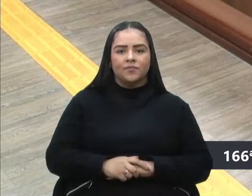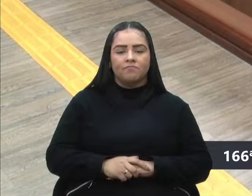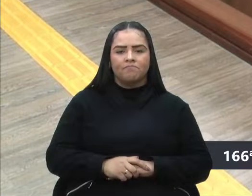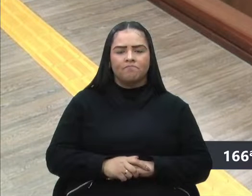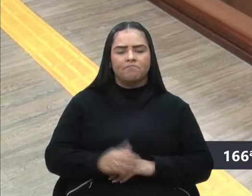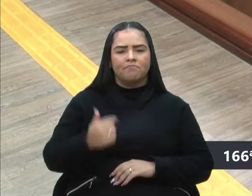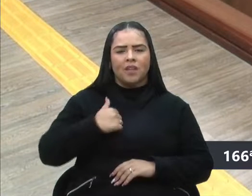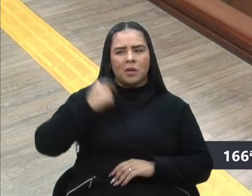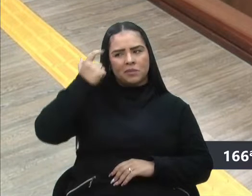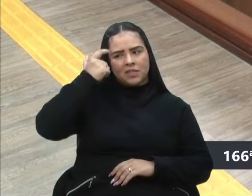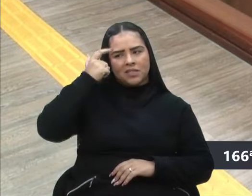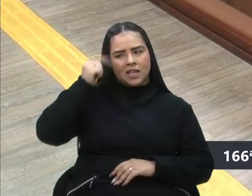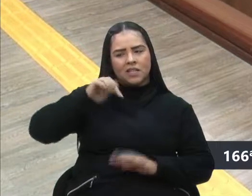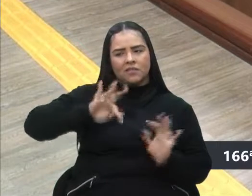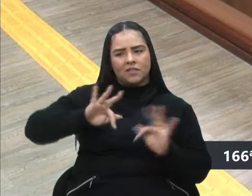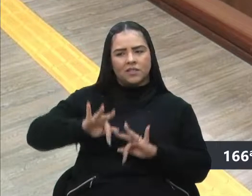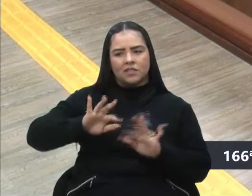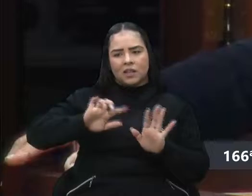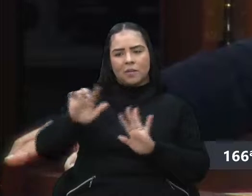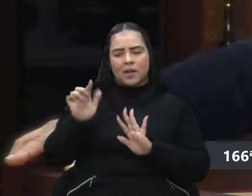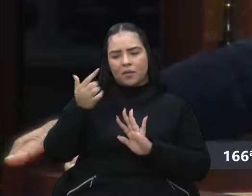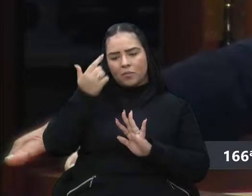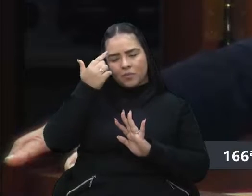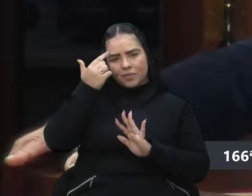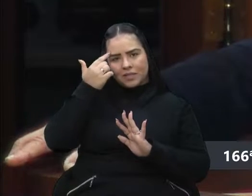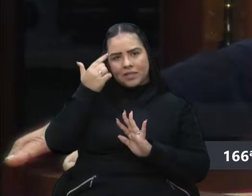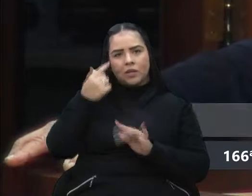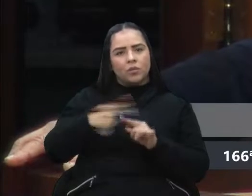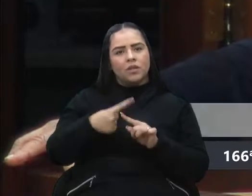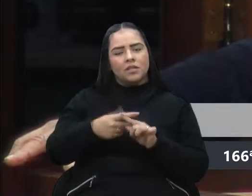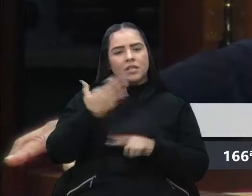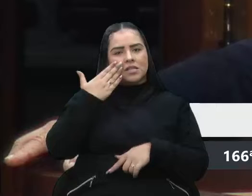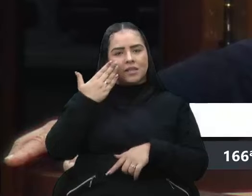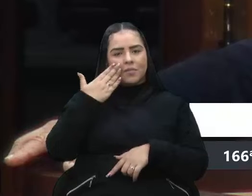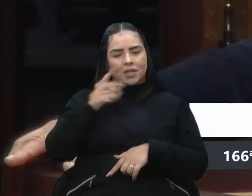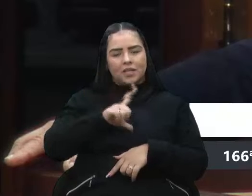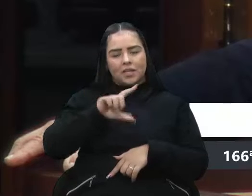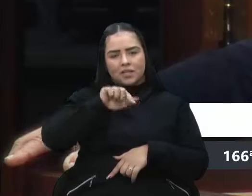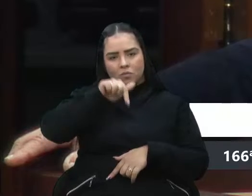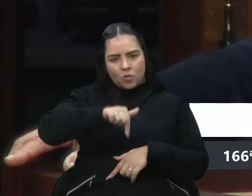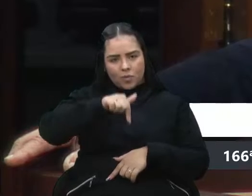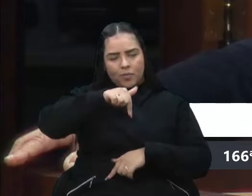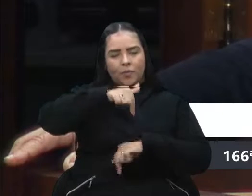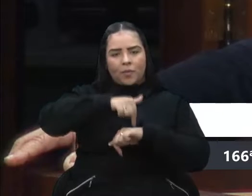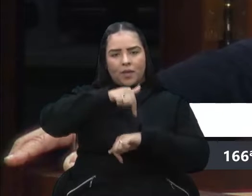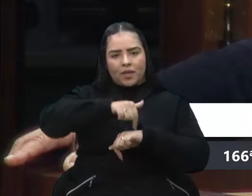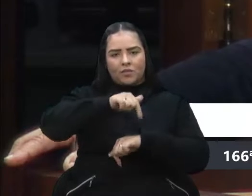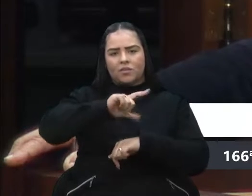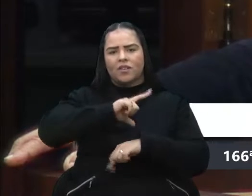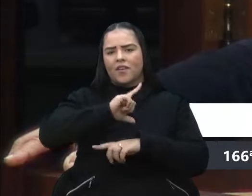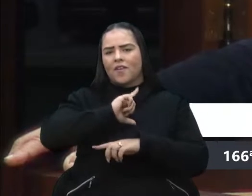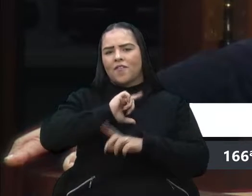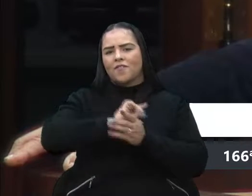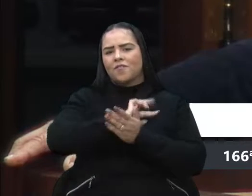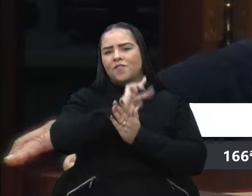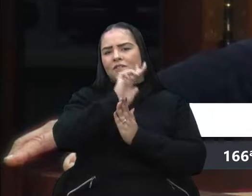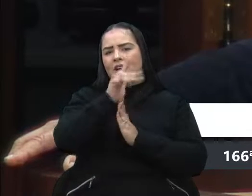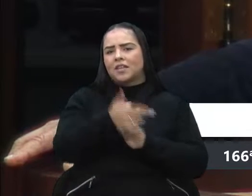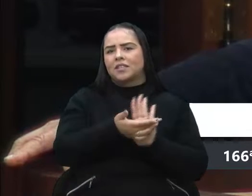Pensei nesse final de semana, sabendo que eu iria ter esse espaço, hoje na tribuna teria várias pautas.